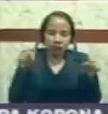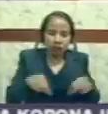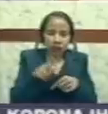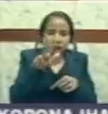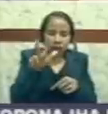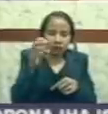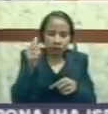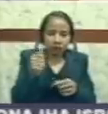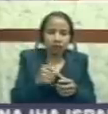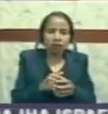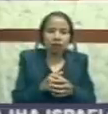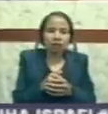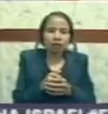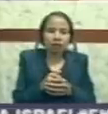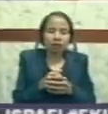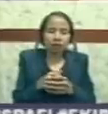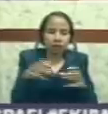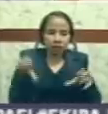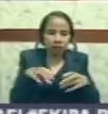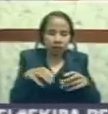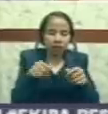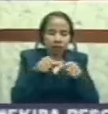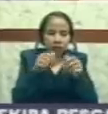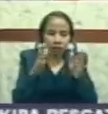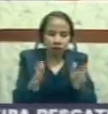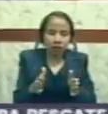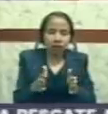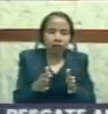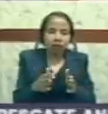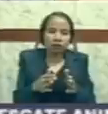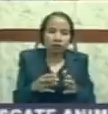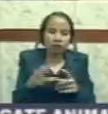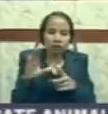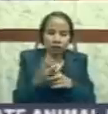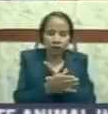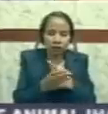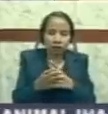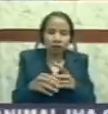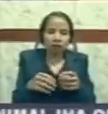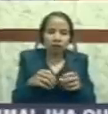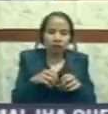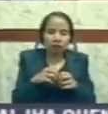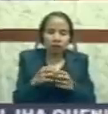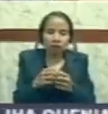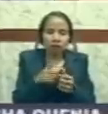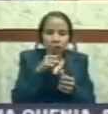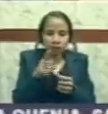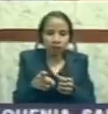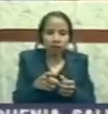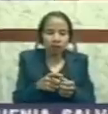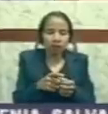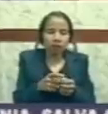Por referência, despesas dos órgãos e serviços da Administração Central em classificação orgânica detalhada. Importa, no ano